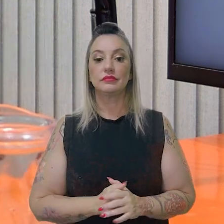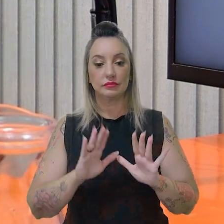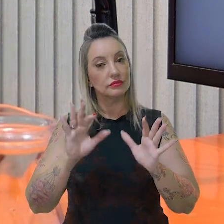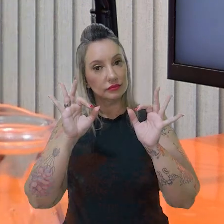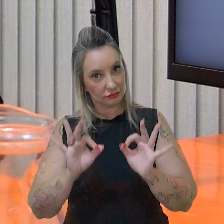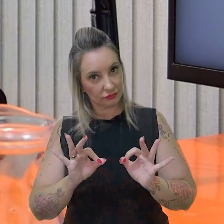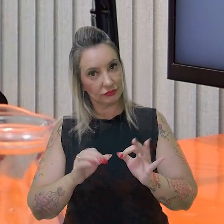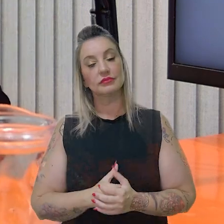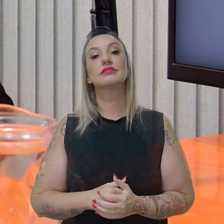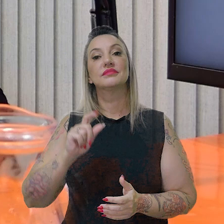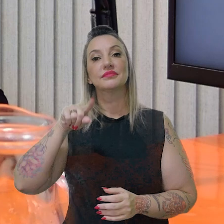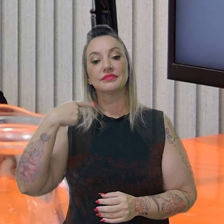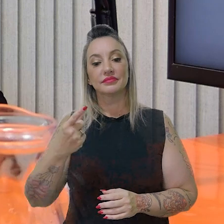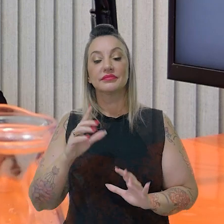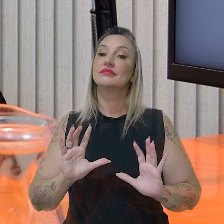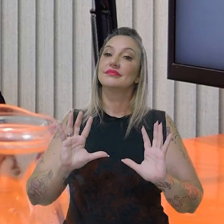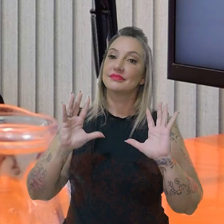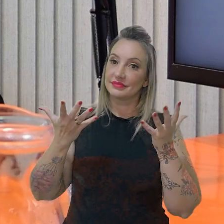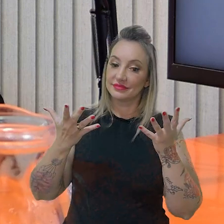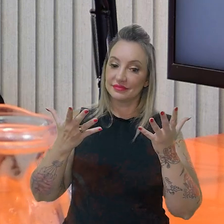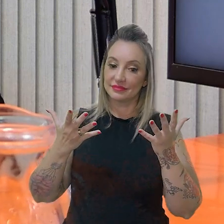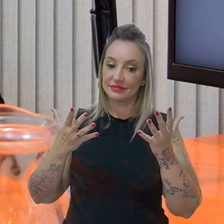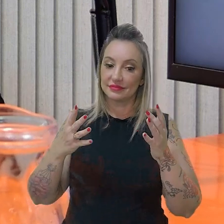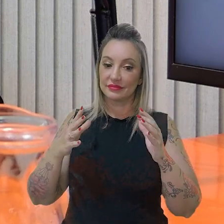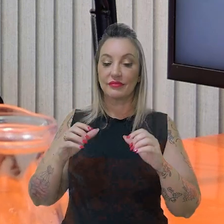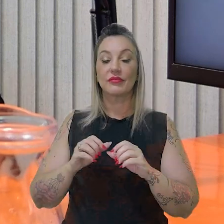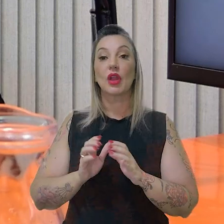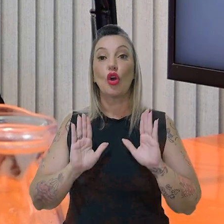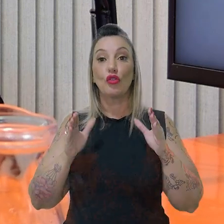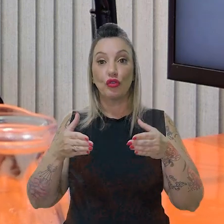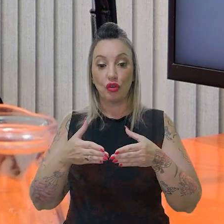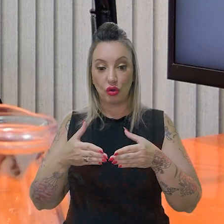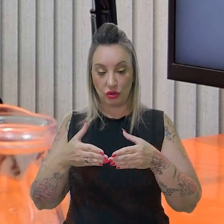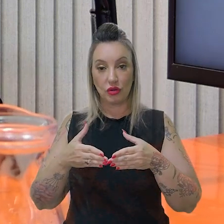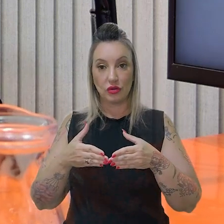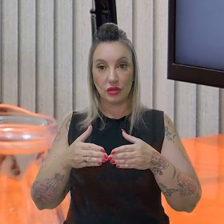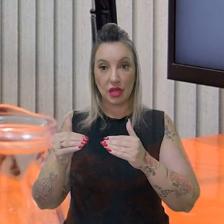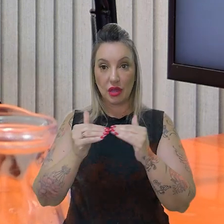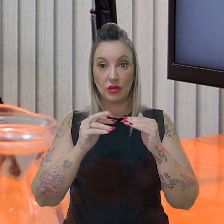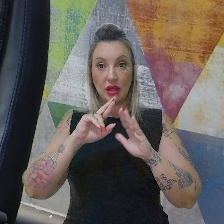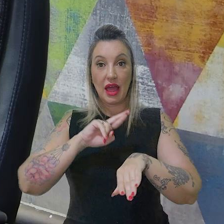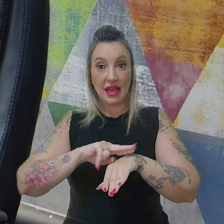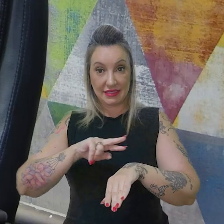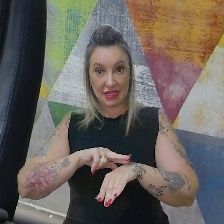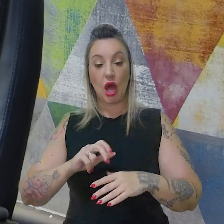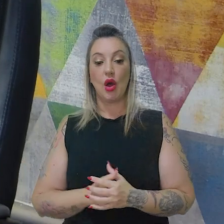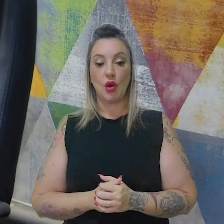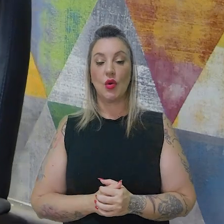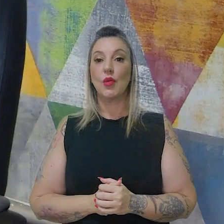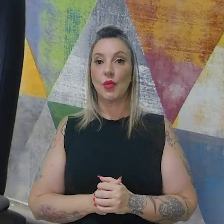tudo certo e aí depois foi o evento o fórum Nacional o fórum né da simha a igualdade racial Ah é antes